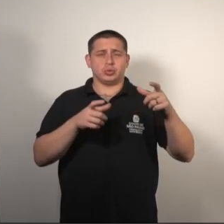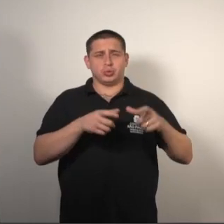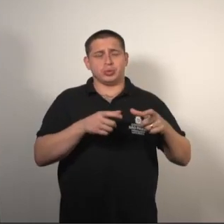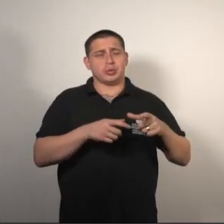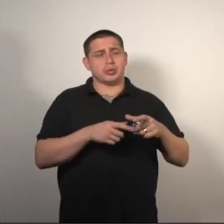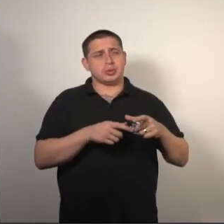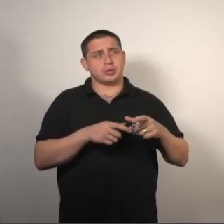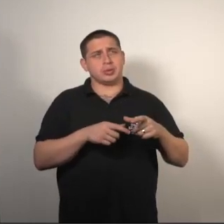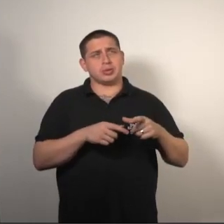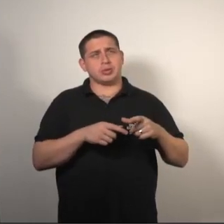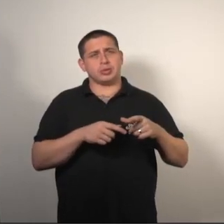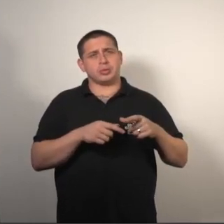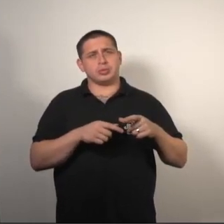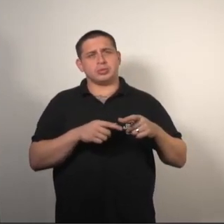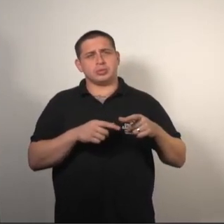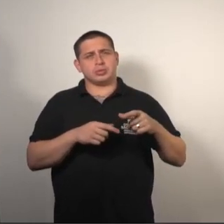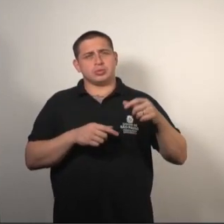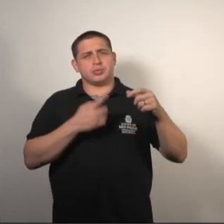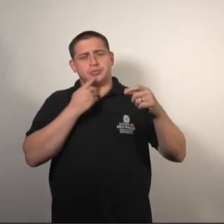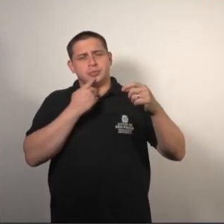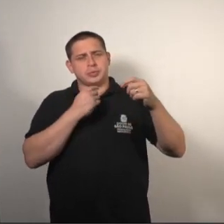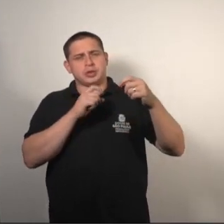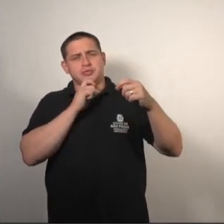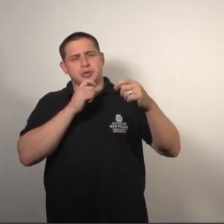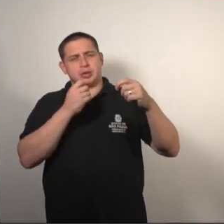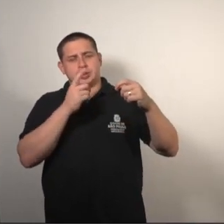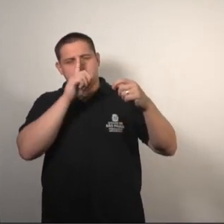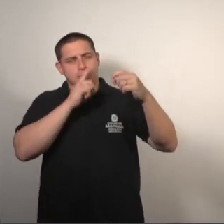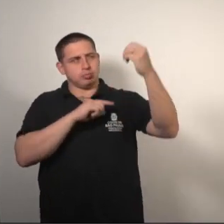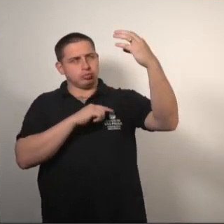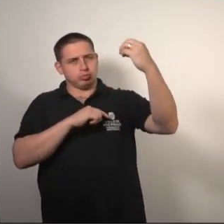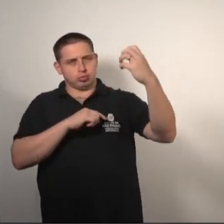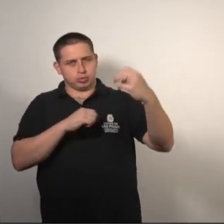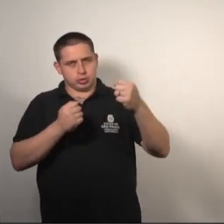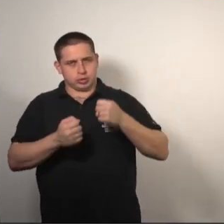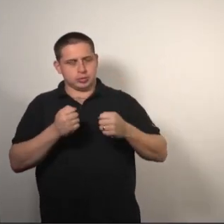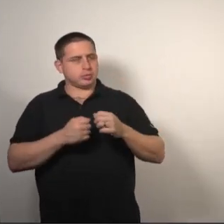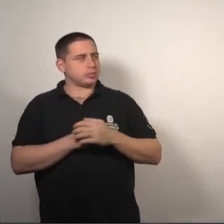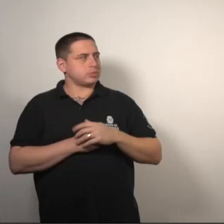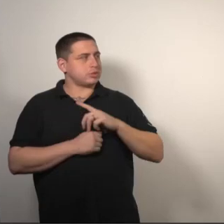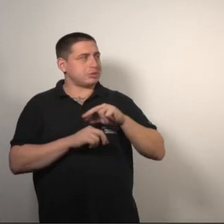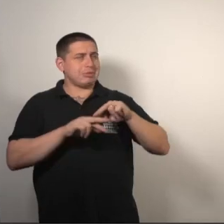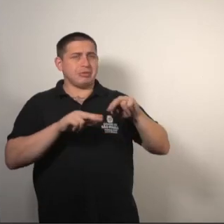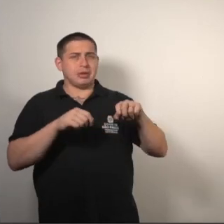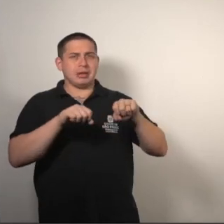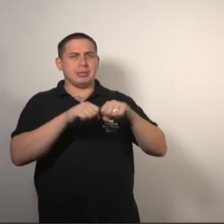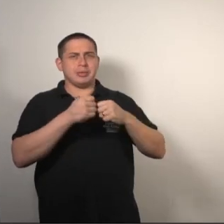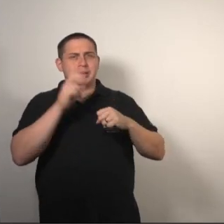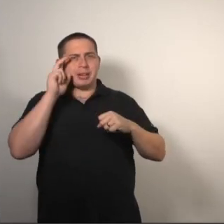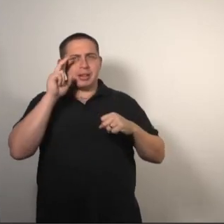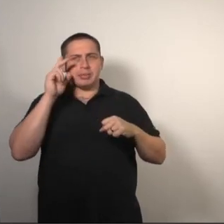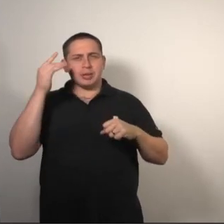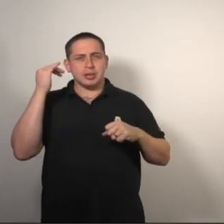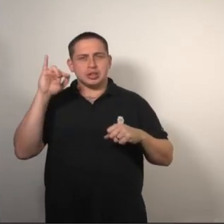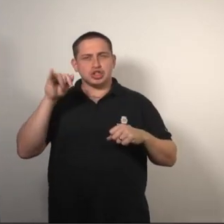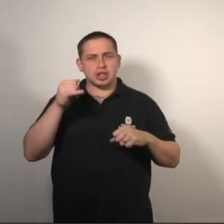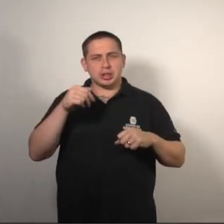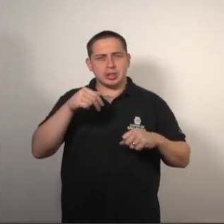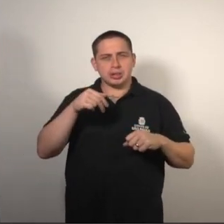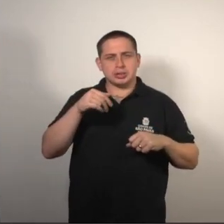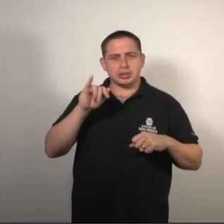conseguem fazer um réu aí na memória, e o que era o período de chuvas, janeiro a março